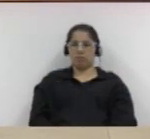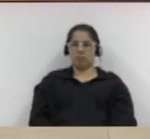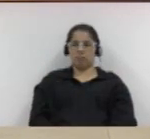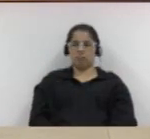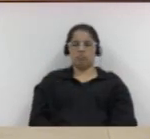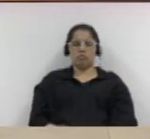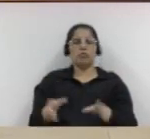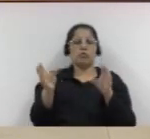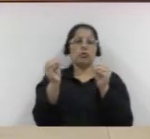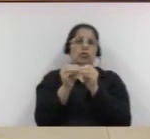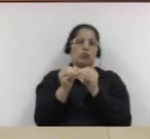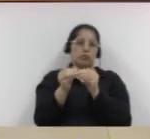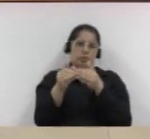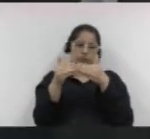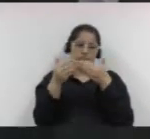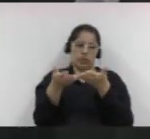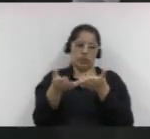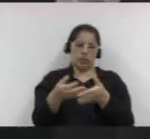Pode concluir.